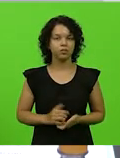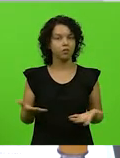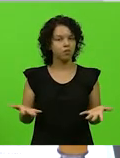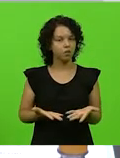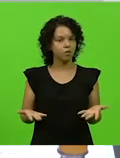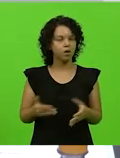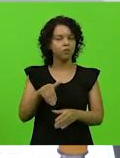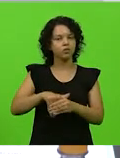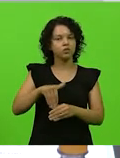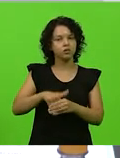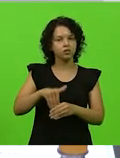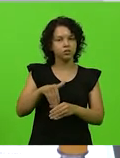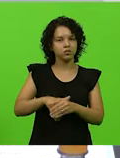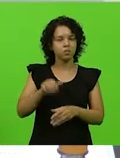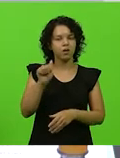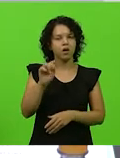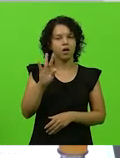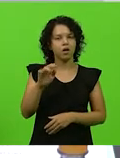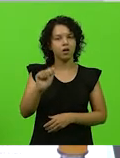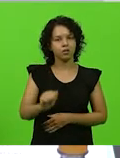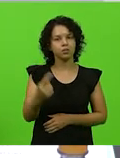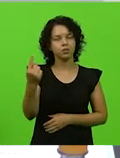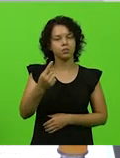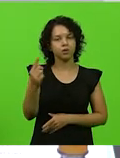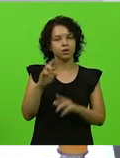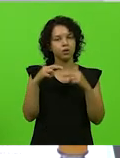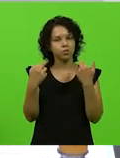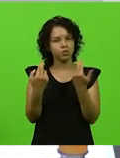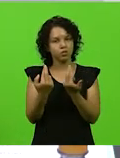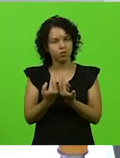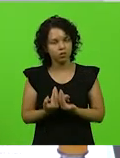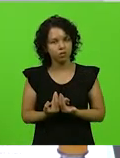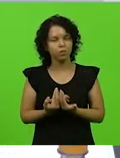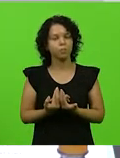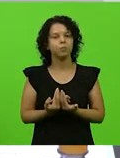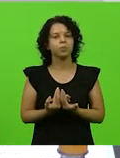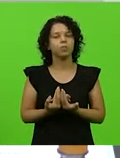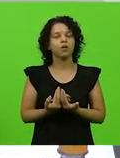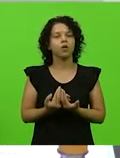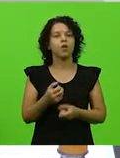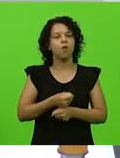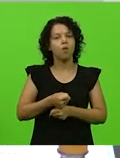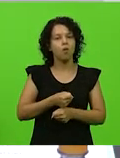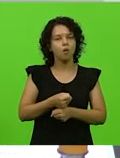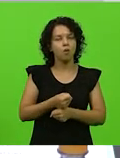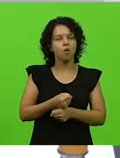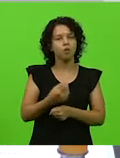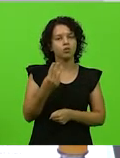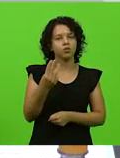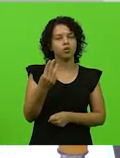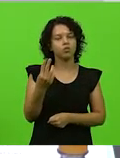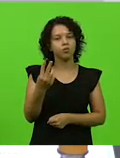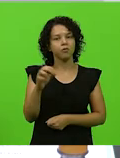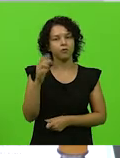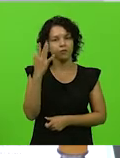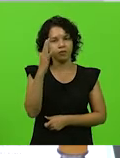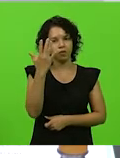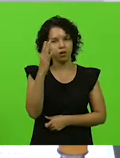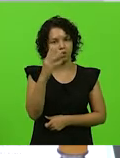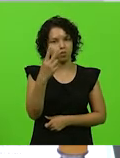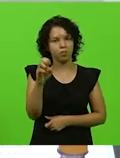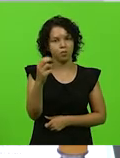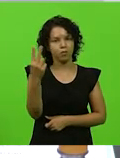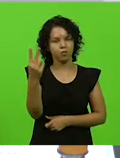e coloca em votação a ata da 1ª reunião ordinária realizada no dia Vinte e Dois de Fevereiro 2020 e dois já distribuído a